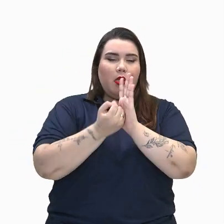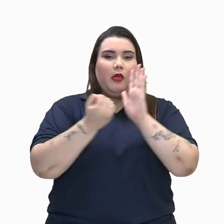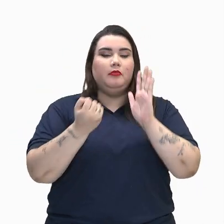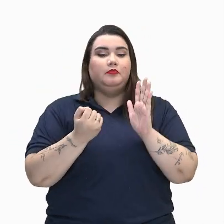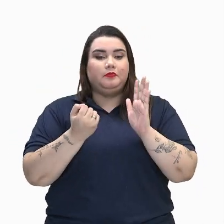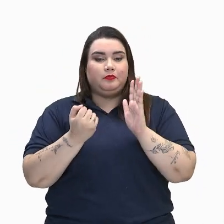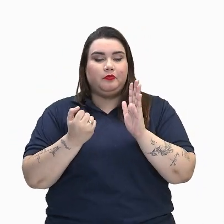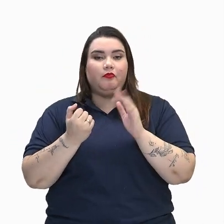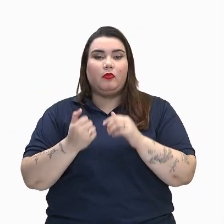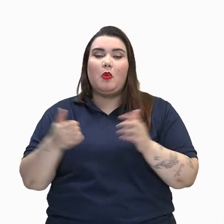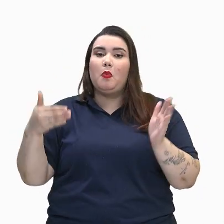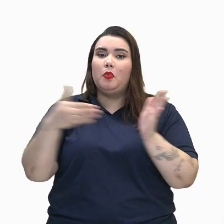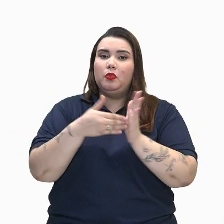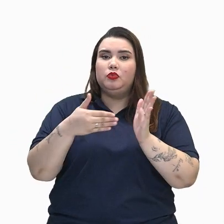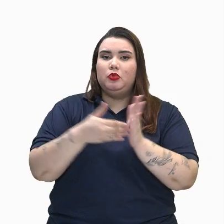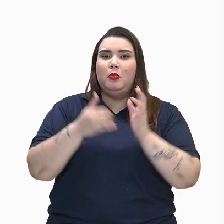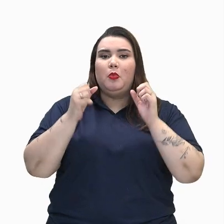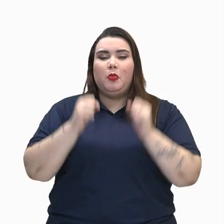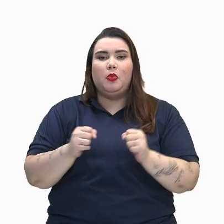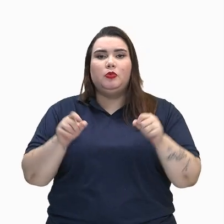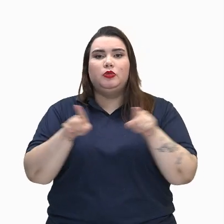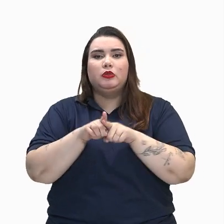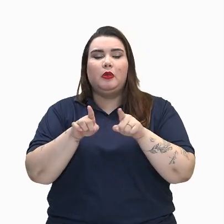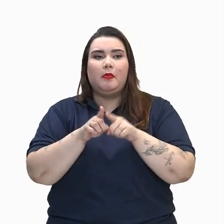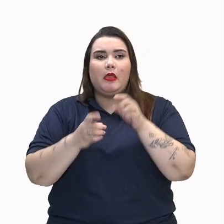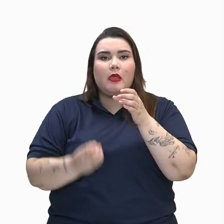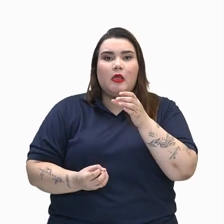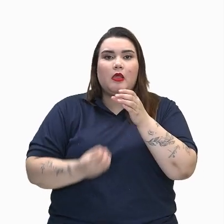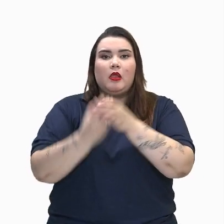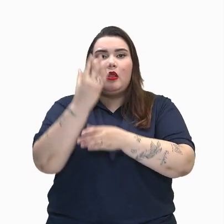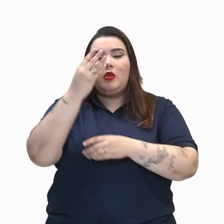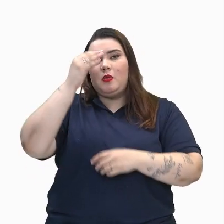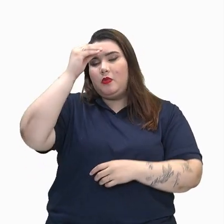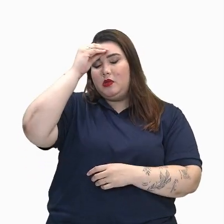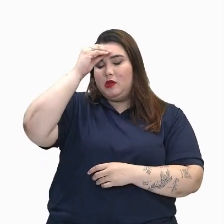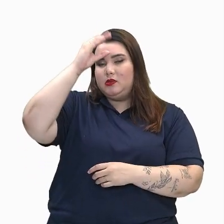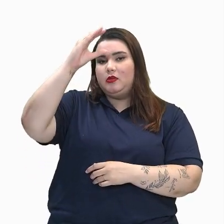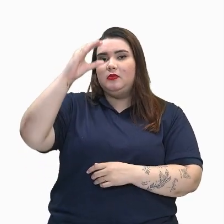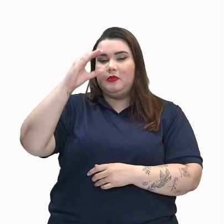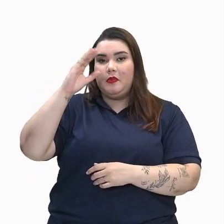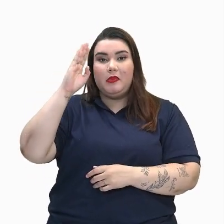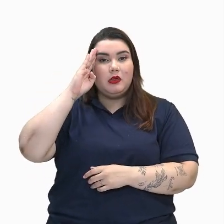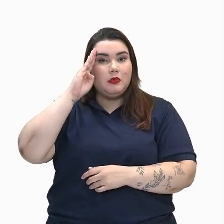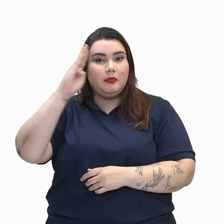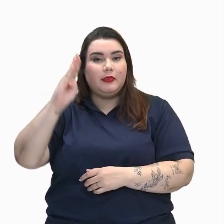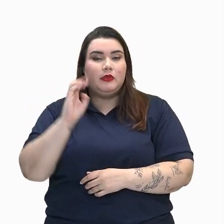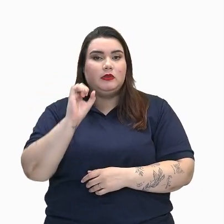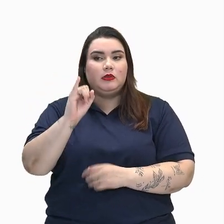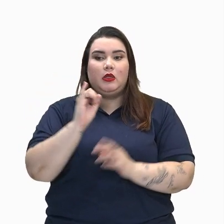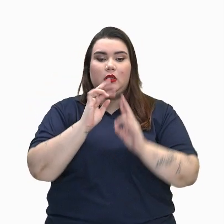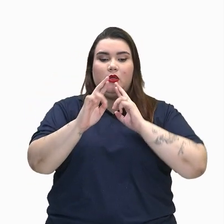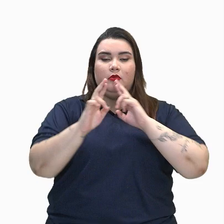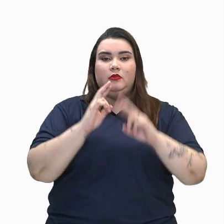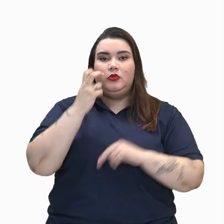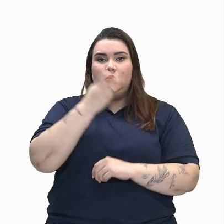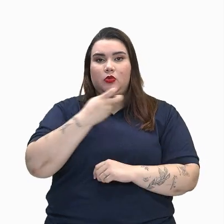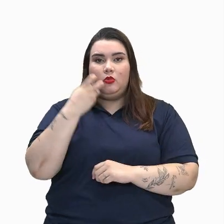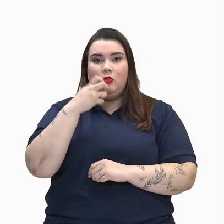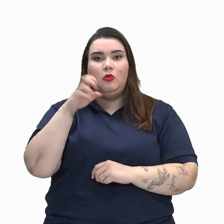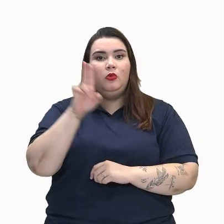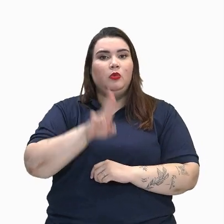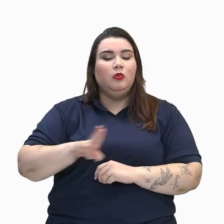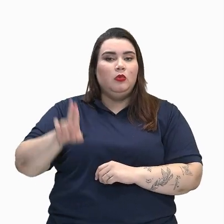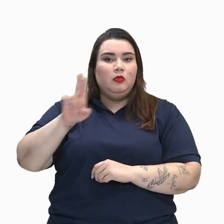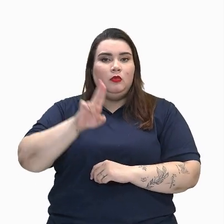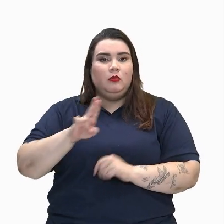fim, produzir conhecimento, né? Especialmente quando a entrevista oral é utilizada